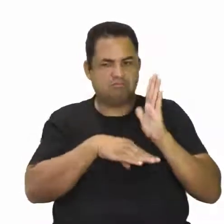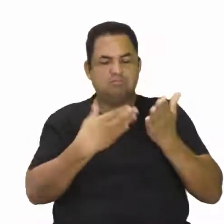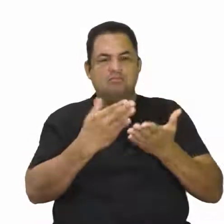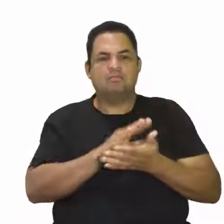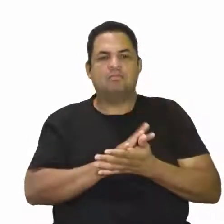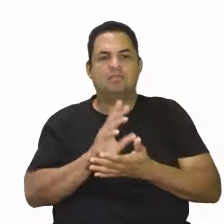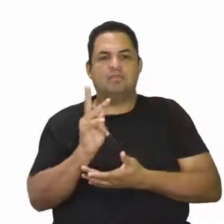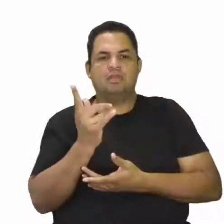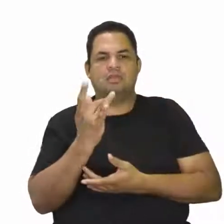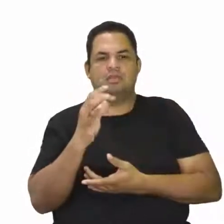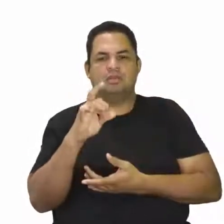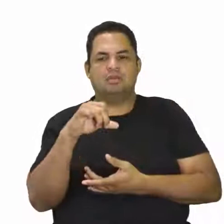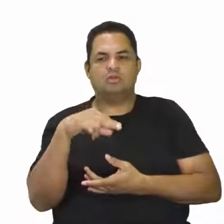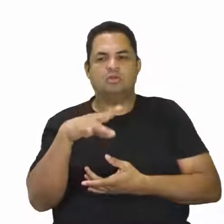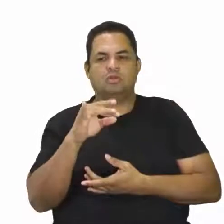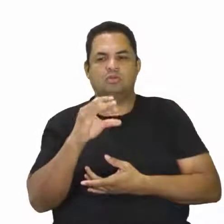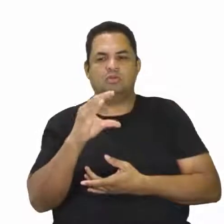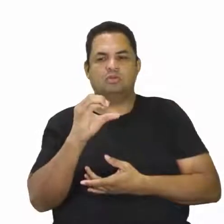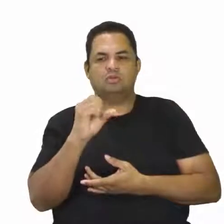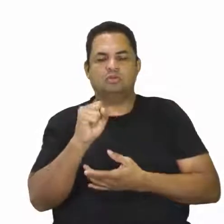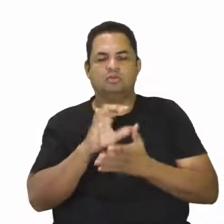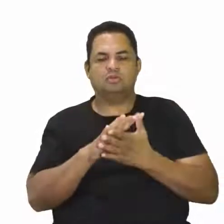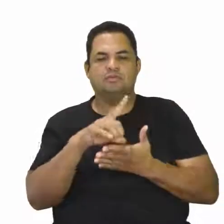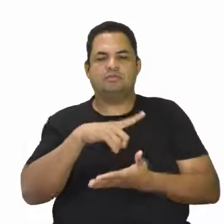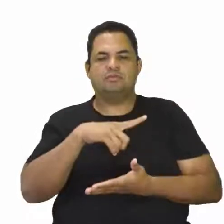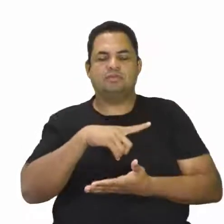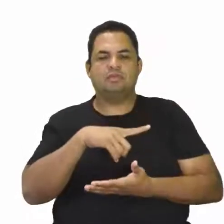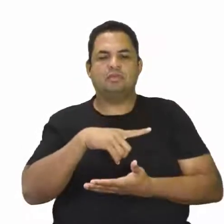mesmo. heterotônicos, porque tem muitos outros, e